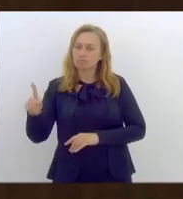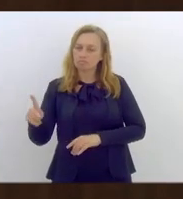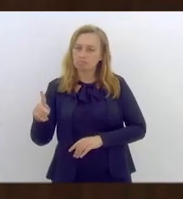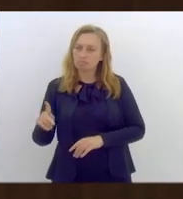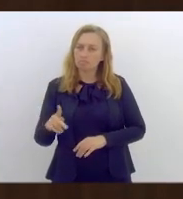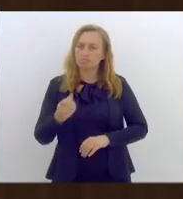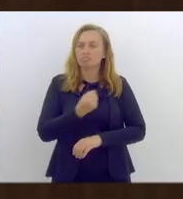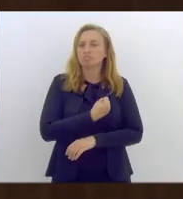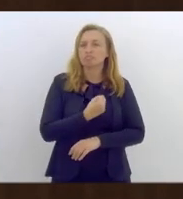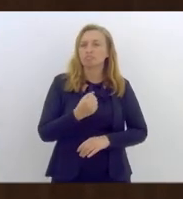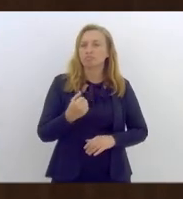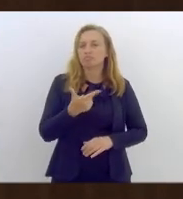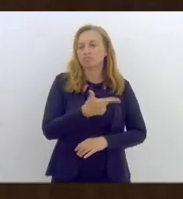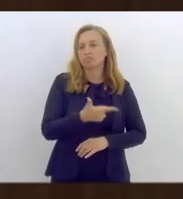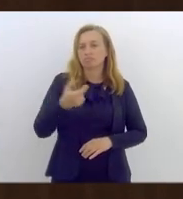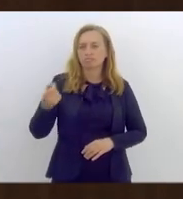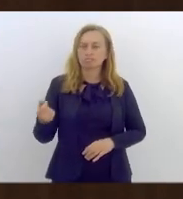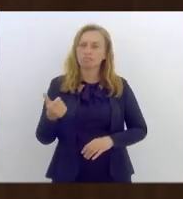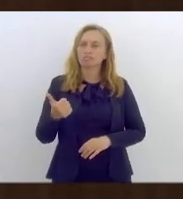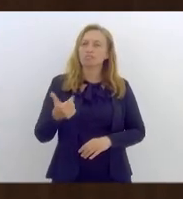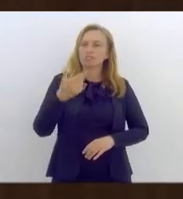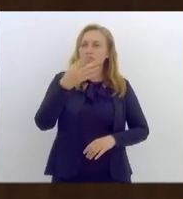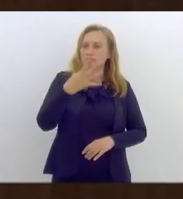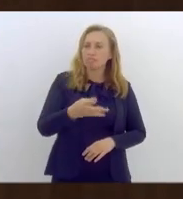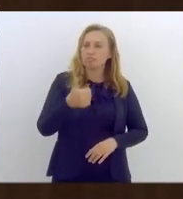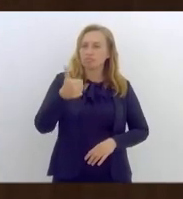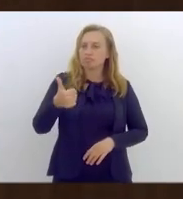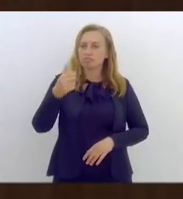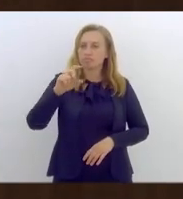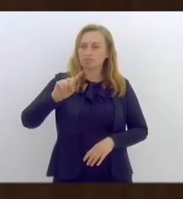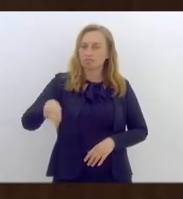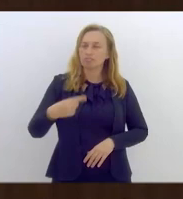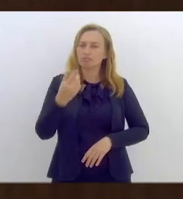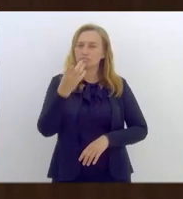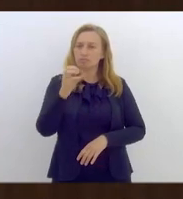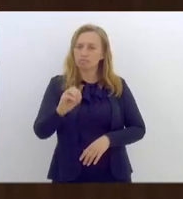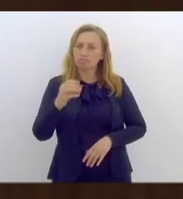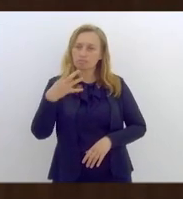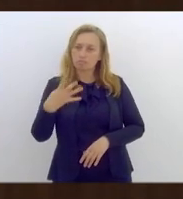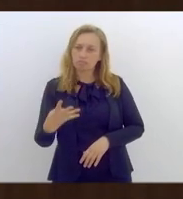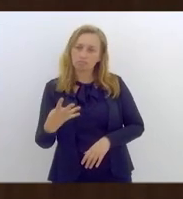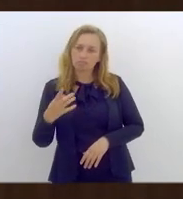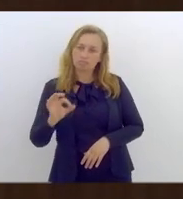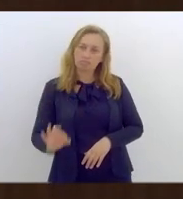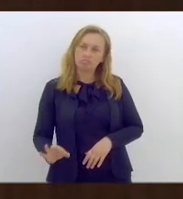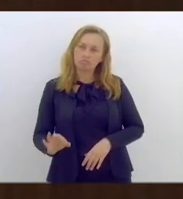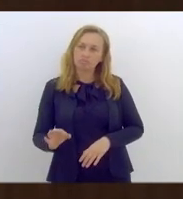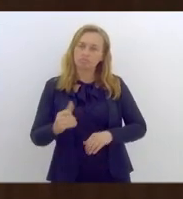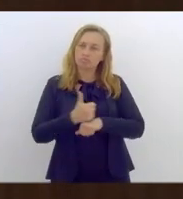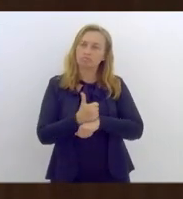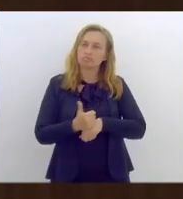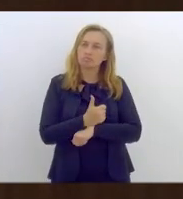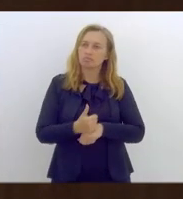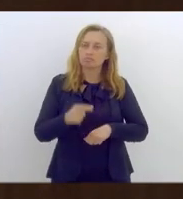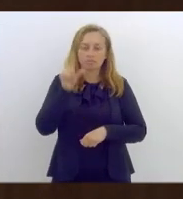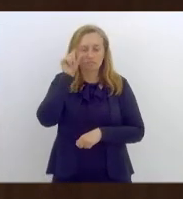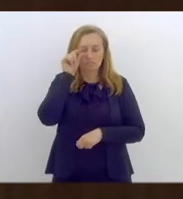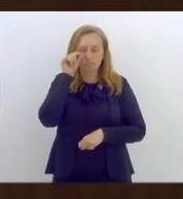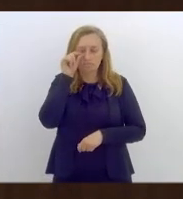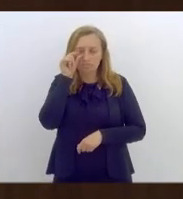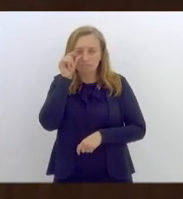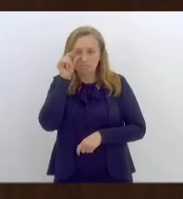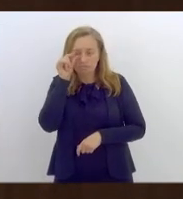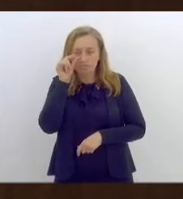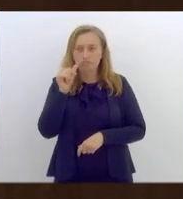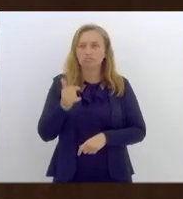dados de 2020 41,4% dos profissionais apresentaram queixas de Insônia ou piora